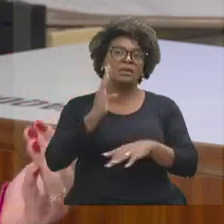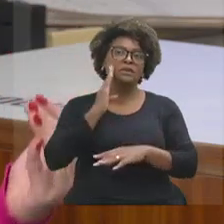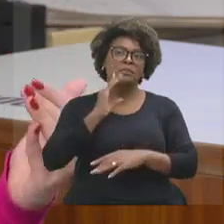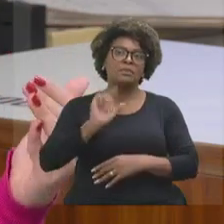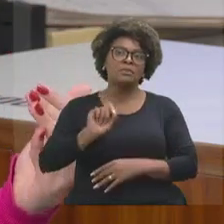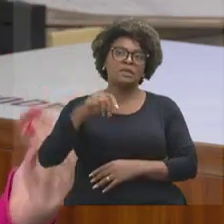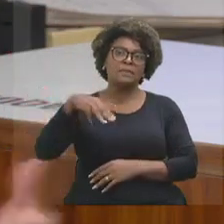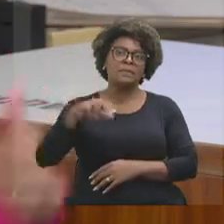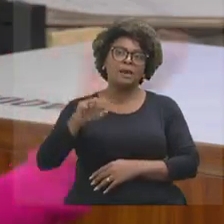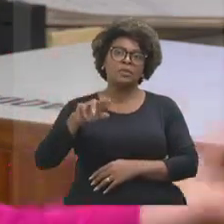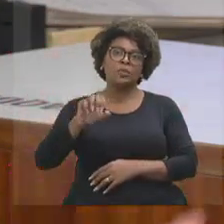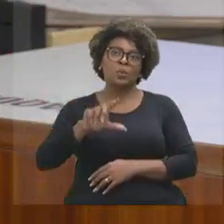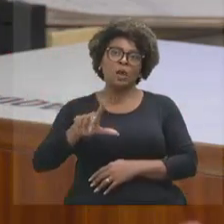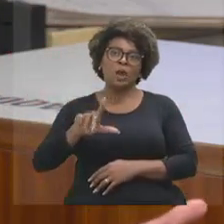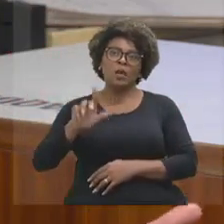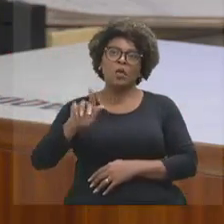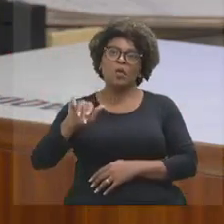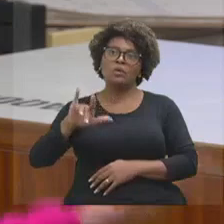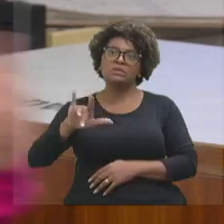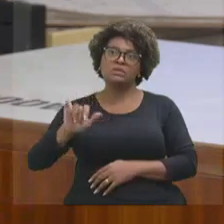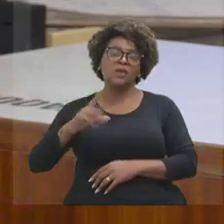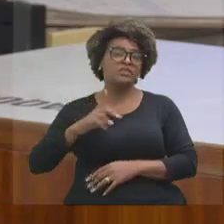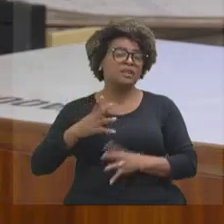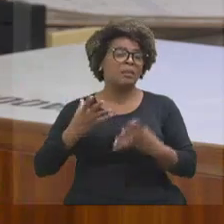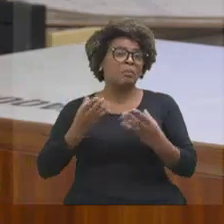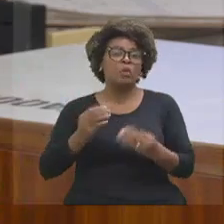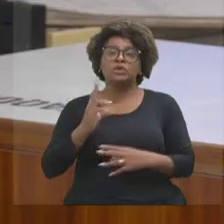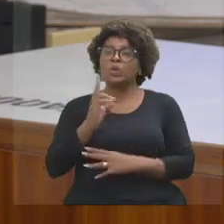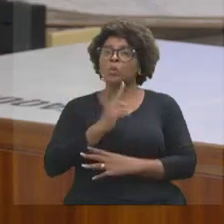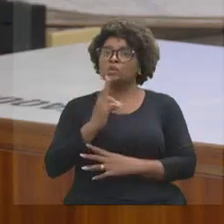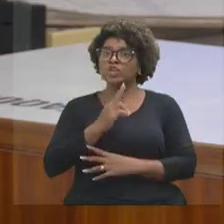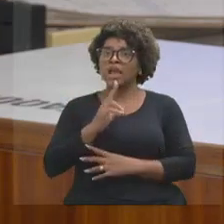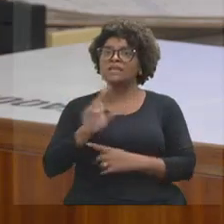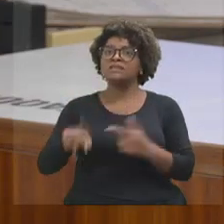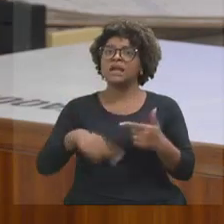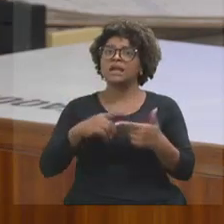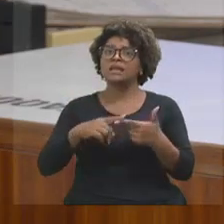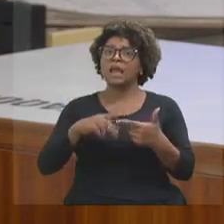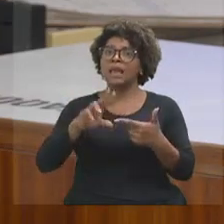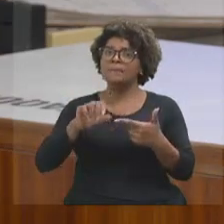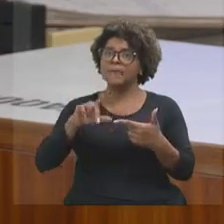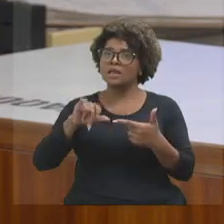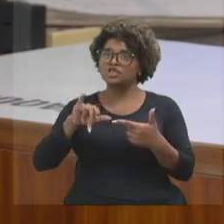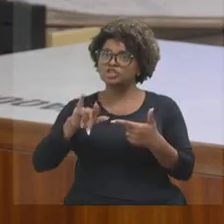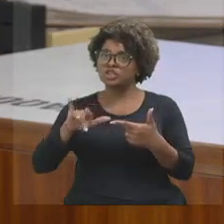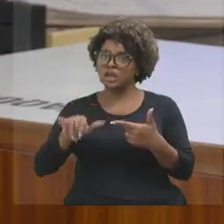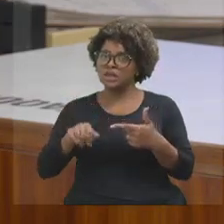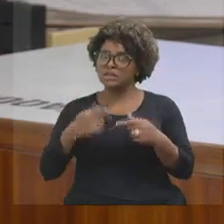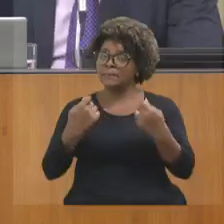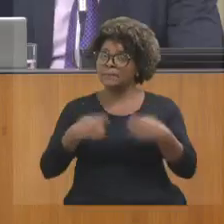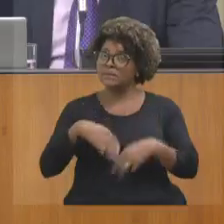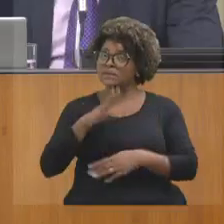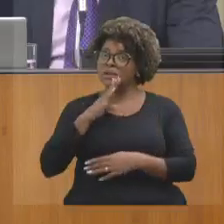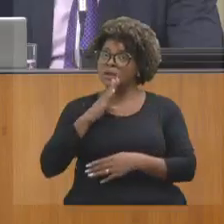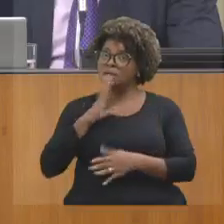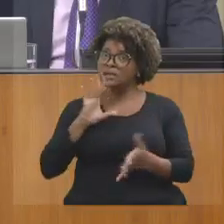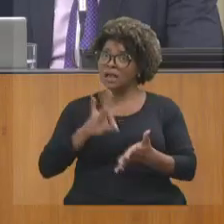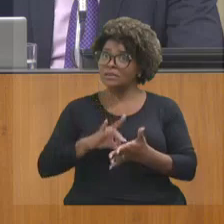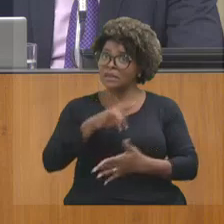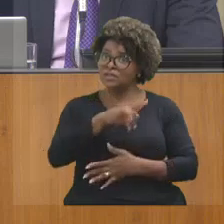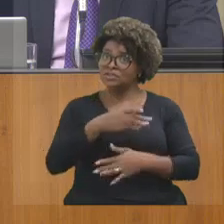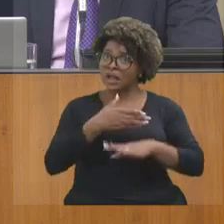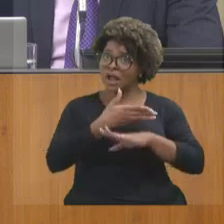urgência e emergência a cidade não tem culpa o pronto-socorro lota o hospital Então a gente tem que conhecer a realidade conversar com as pessoas